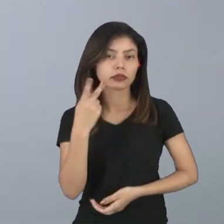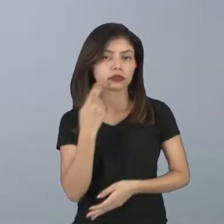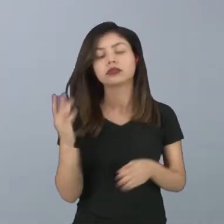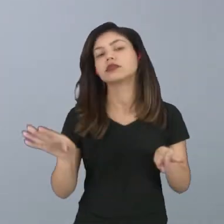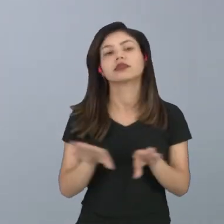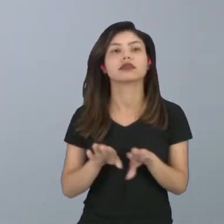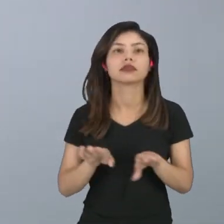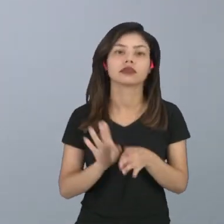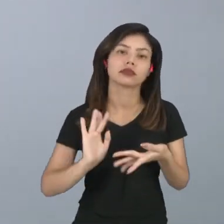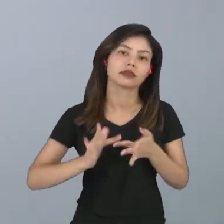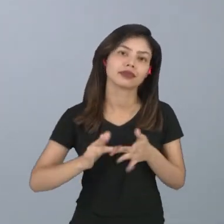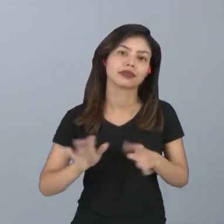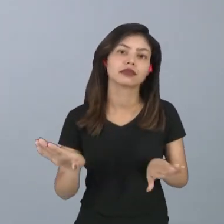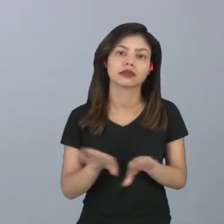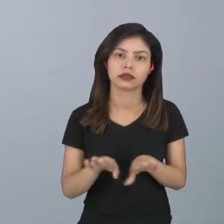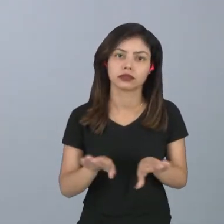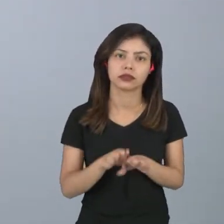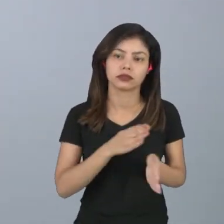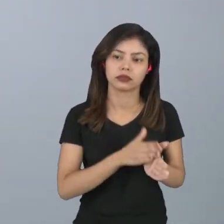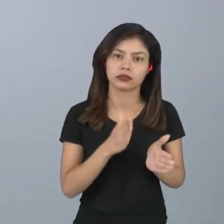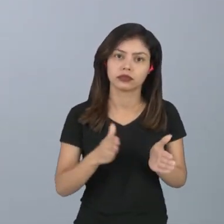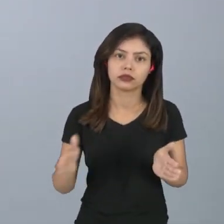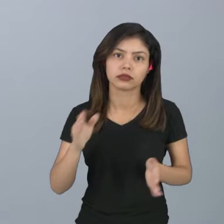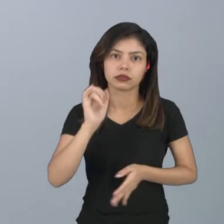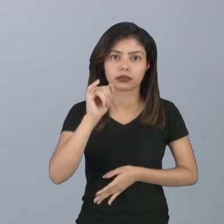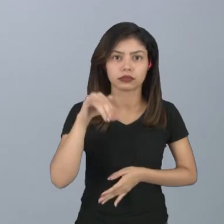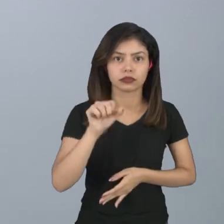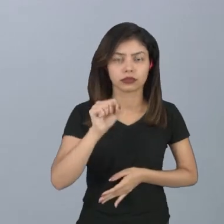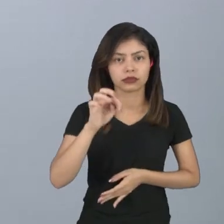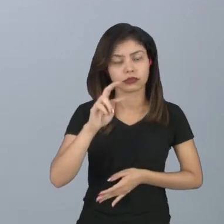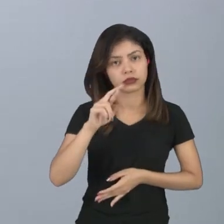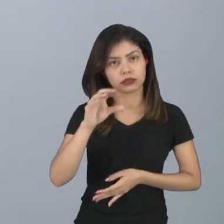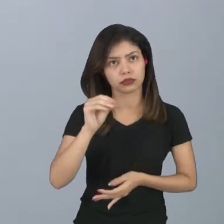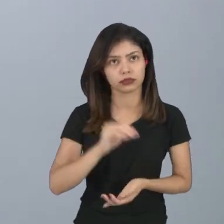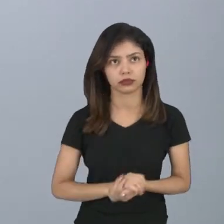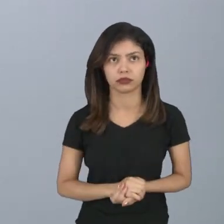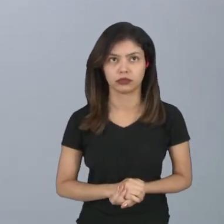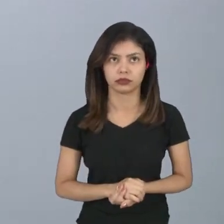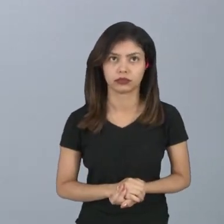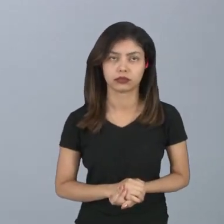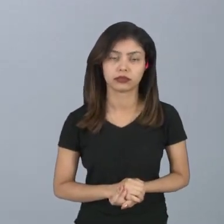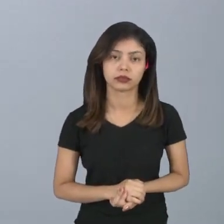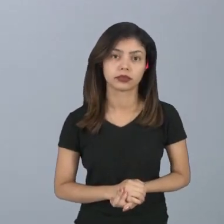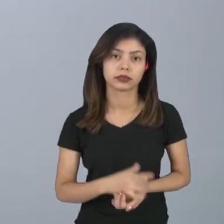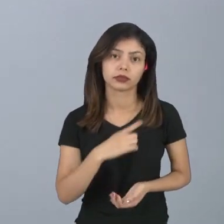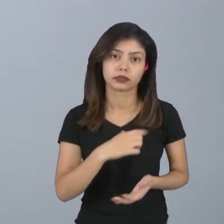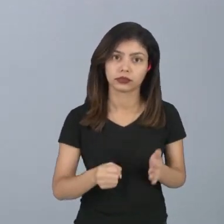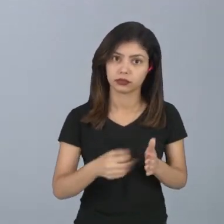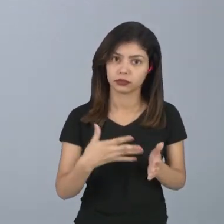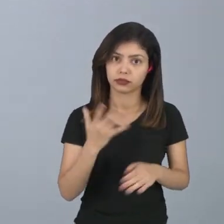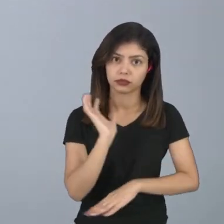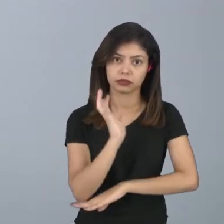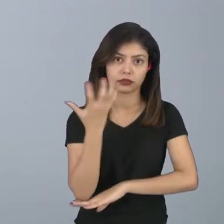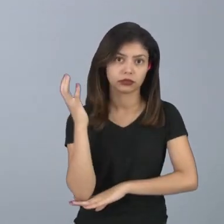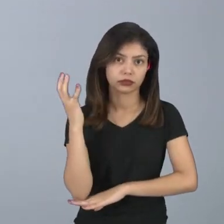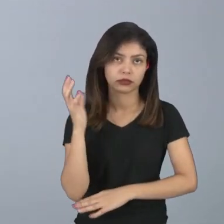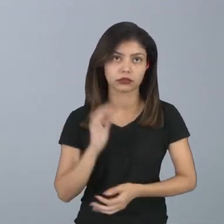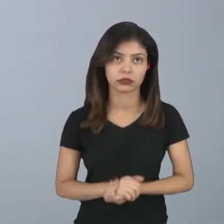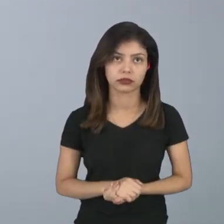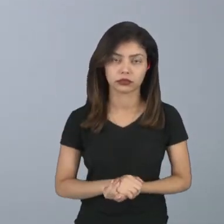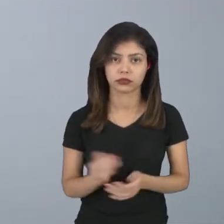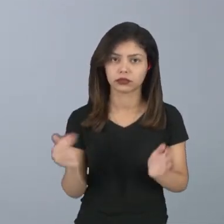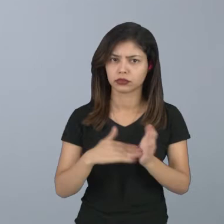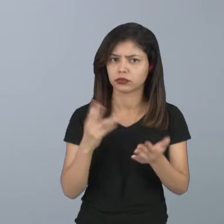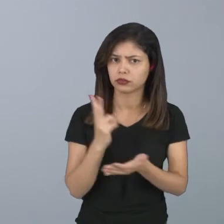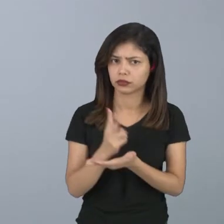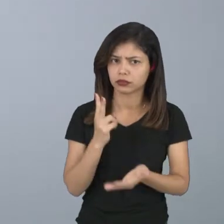também do risco de contaminação que pode ocorrer por meio de insetos, né? Os insetos são os grandes polinizadores aí das plantações, ou